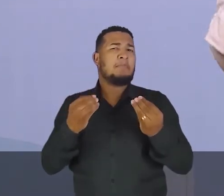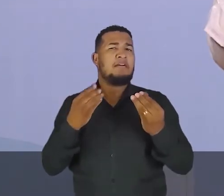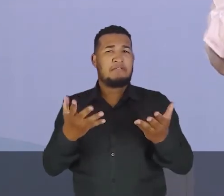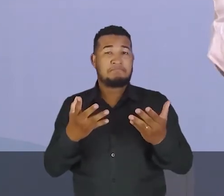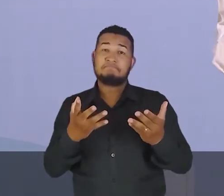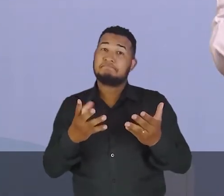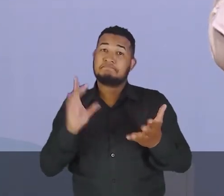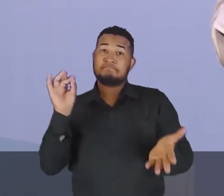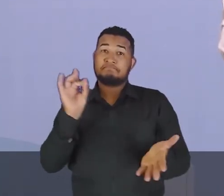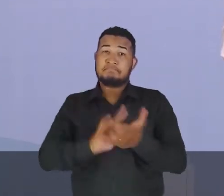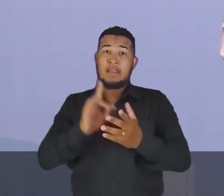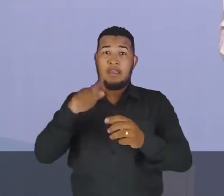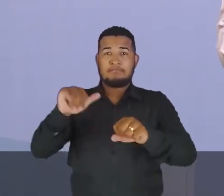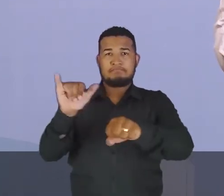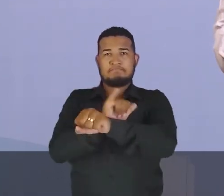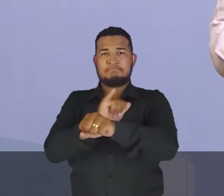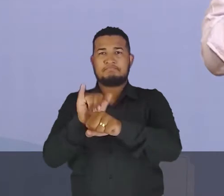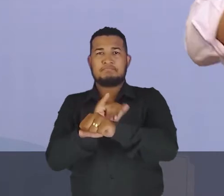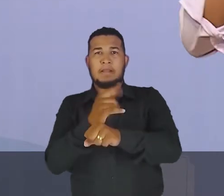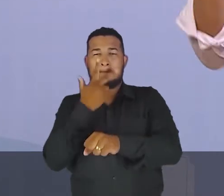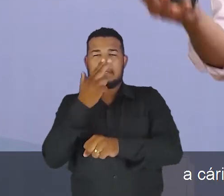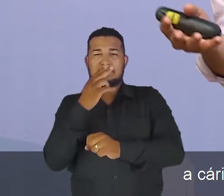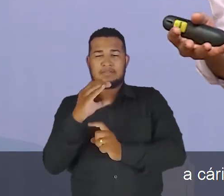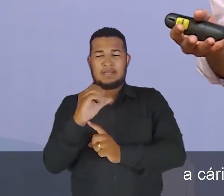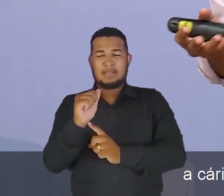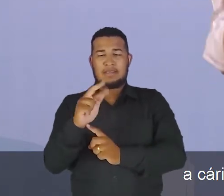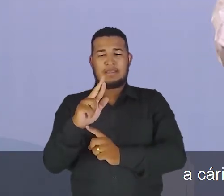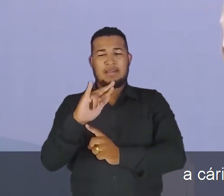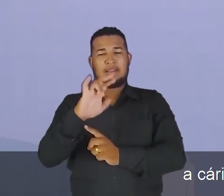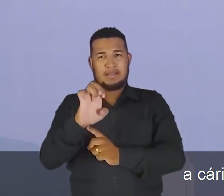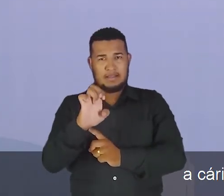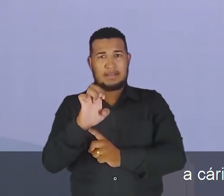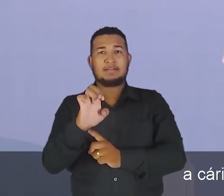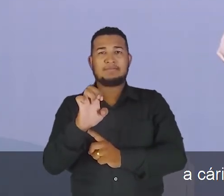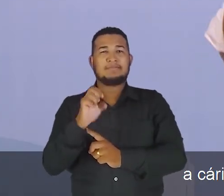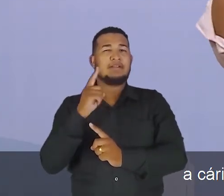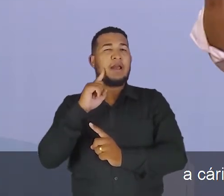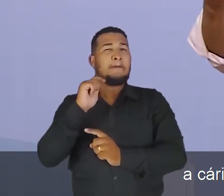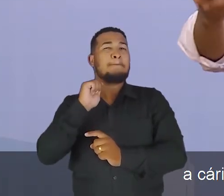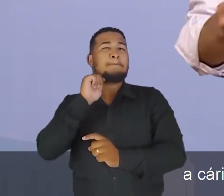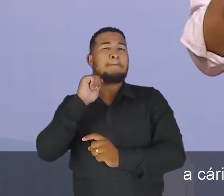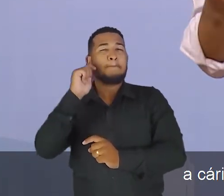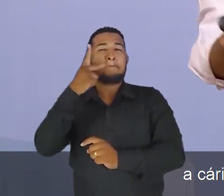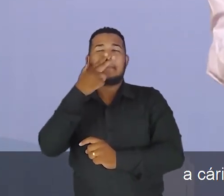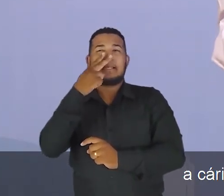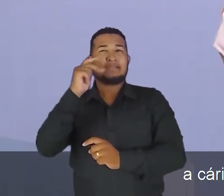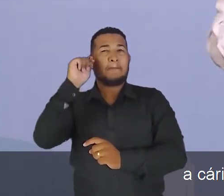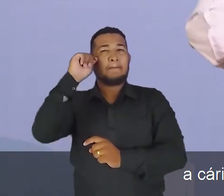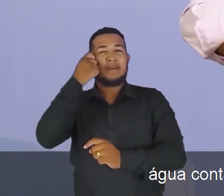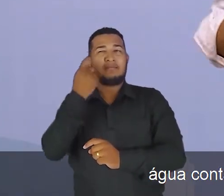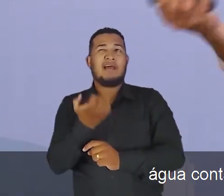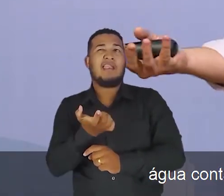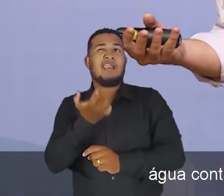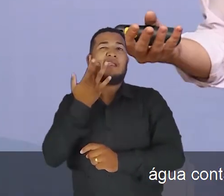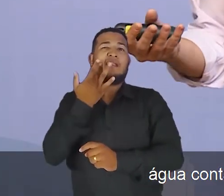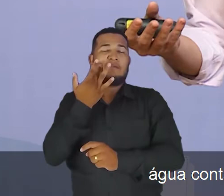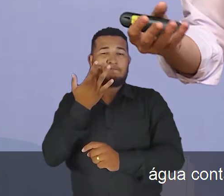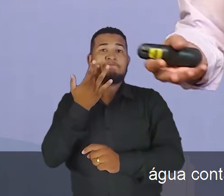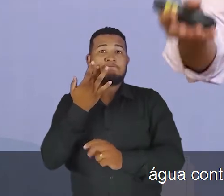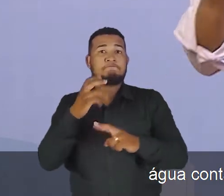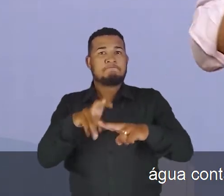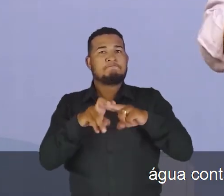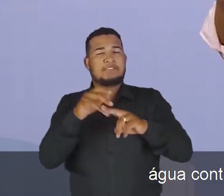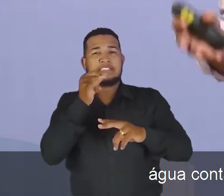O flúor é uma substância anticárie. A cárie é um dos problemas que pode estar relacionados à água